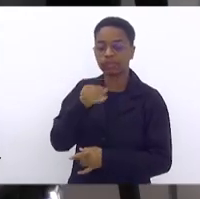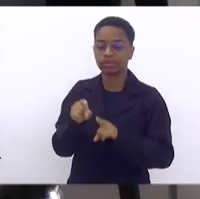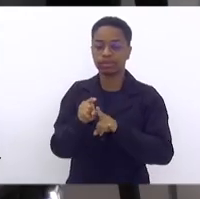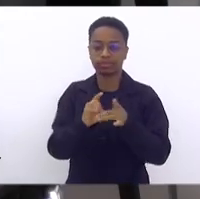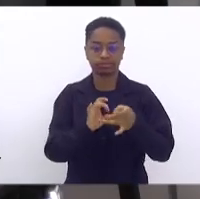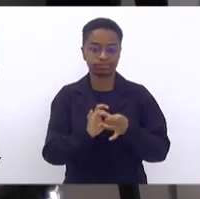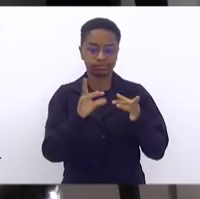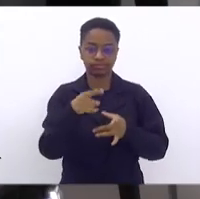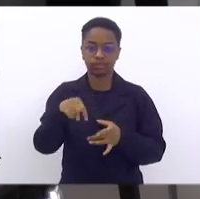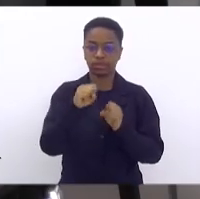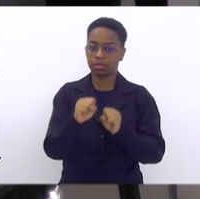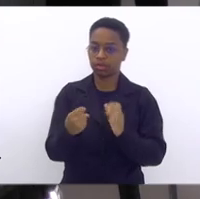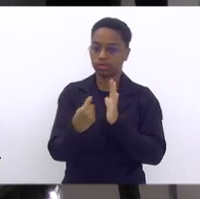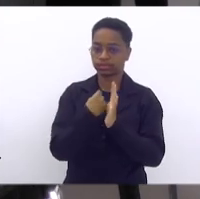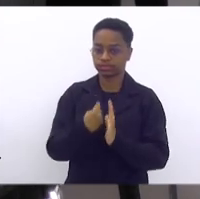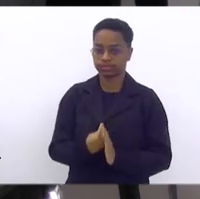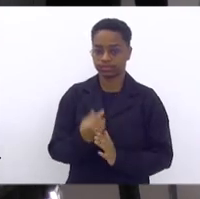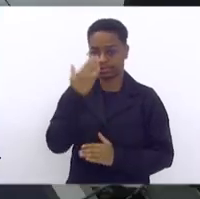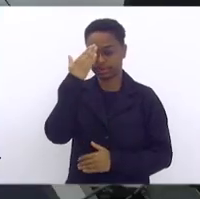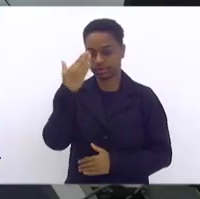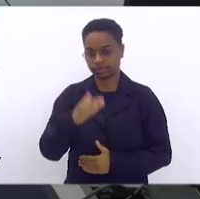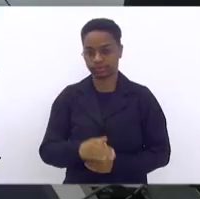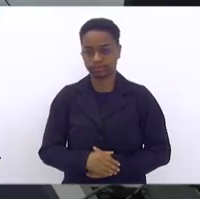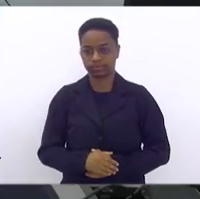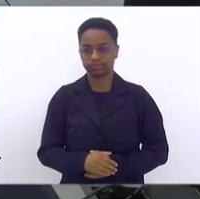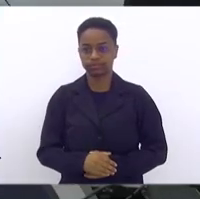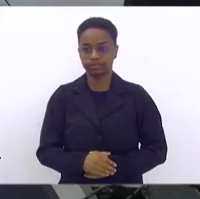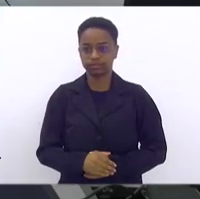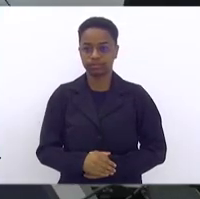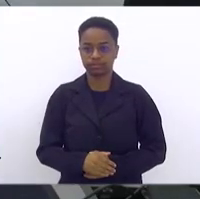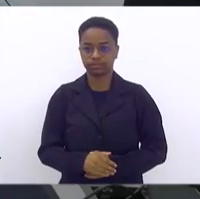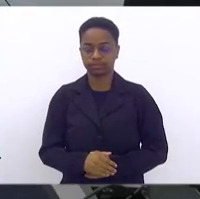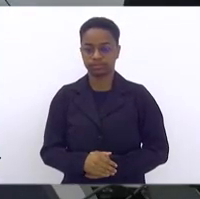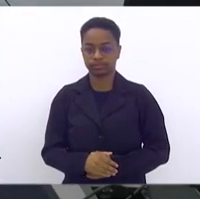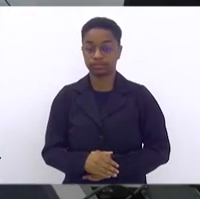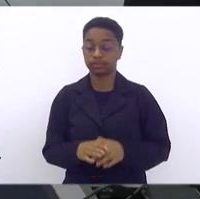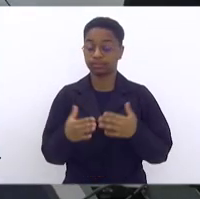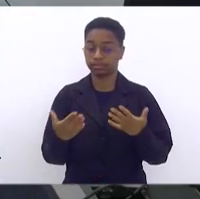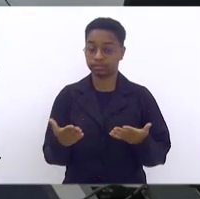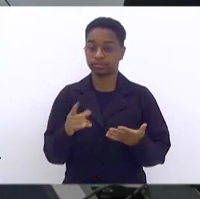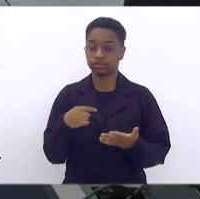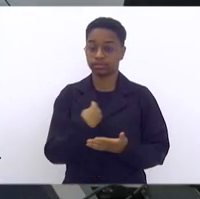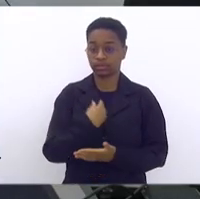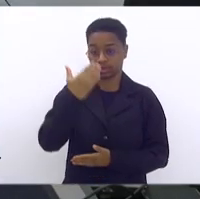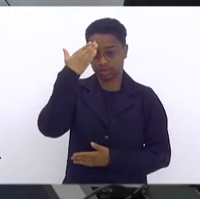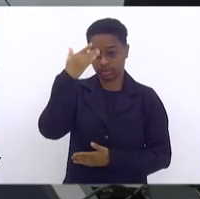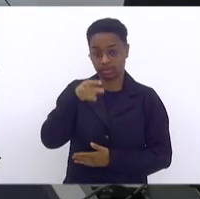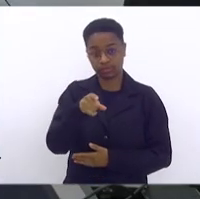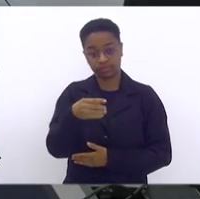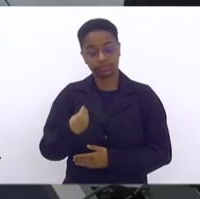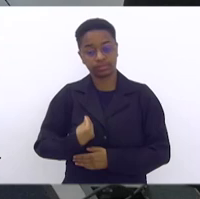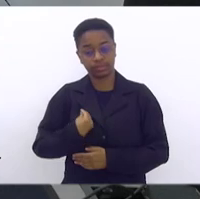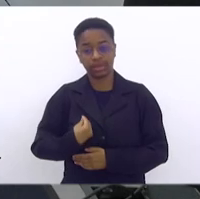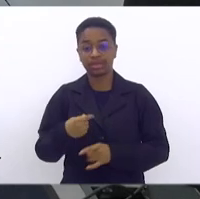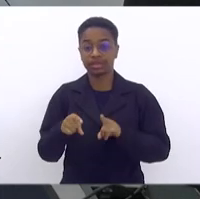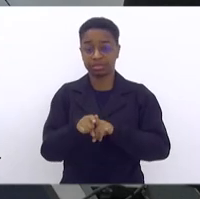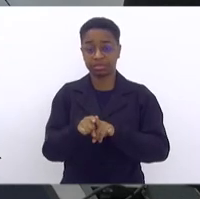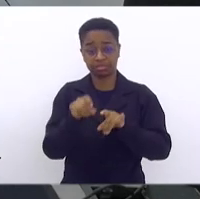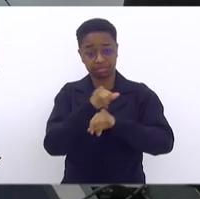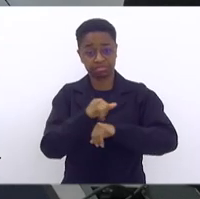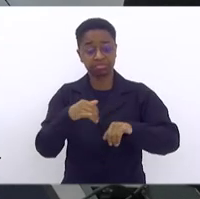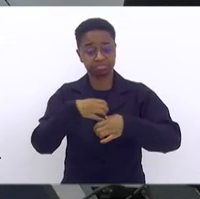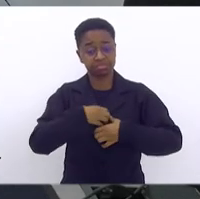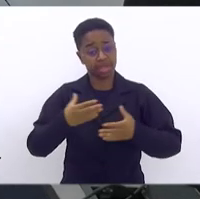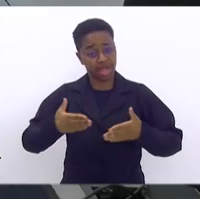para questionamentos. Obrigada. Bom, doutora Letícia, agradecer a sua presença, dizer que é uma alegria ver uma jovem